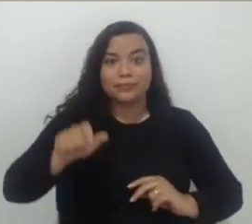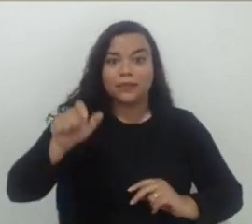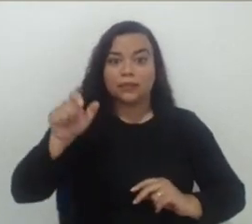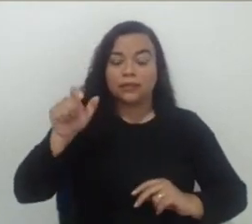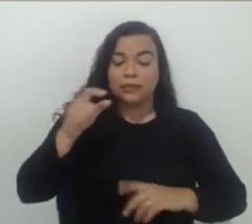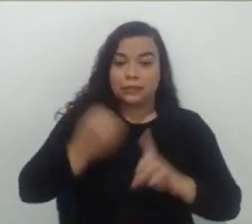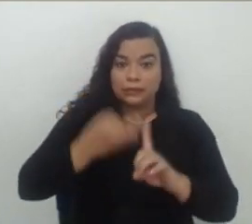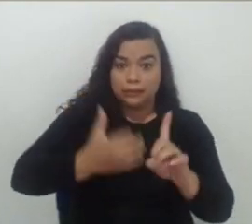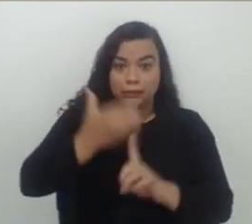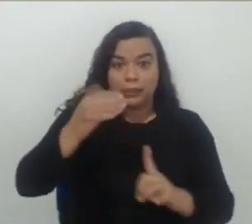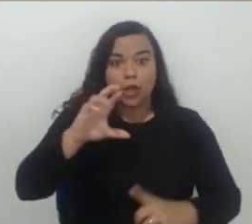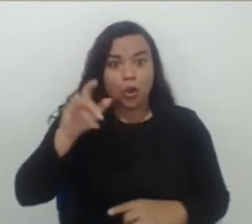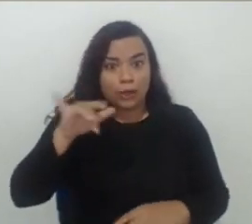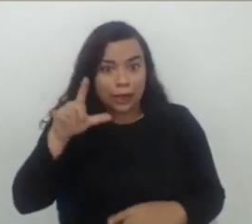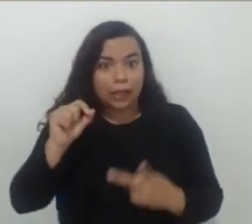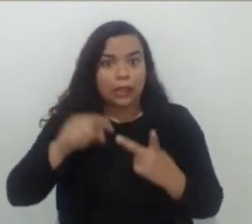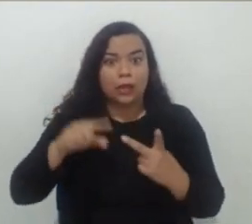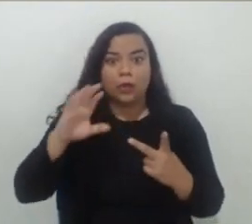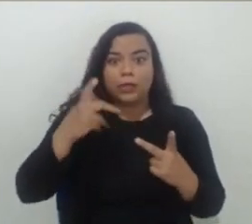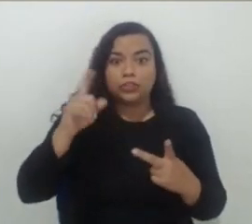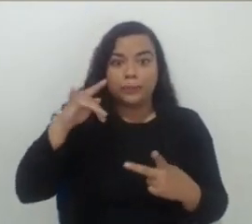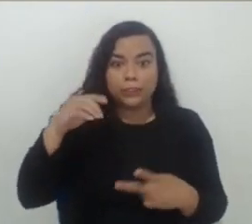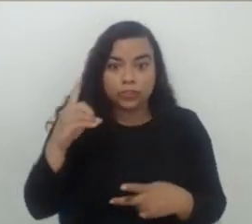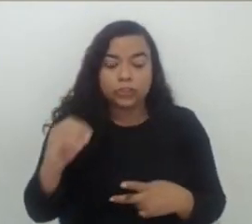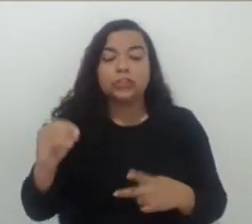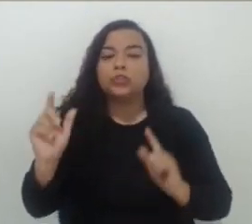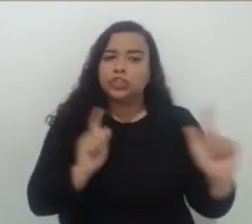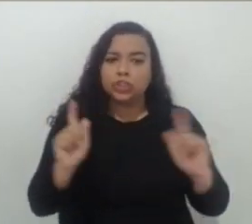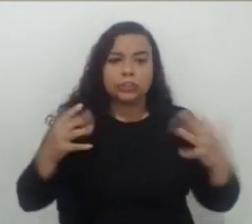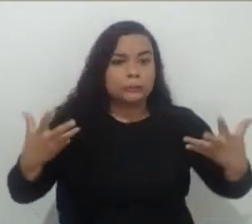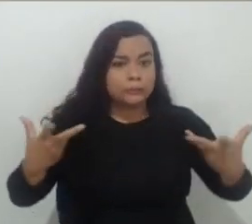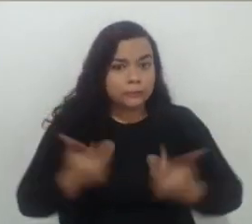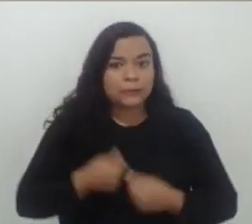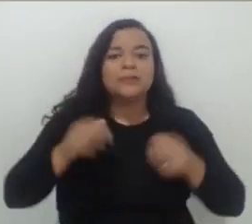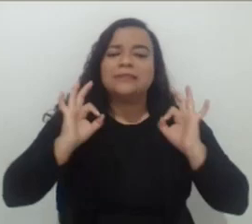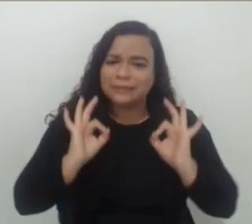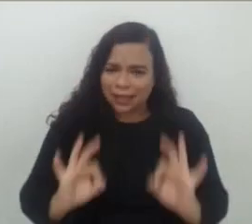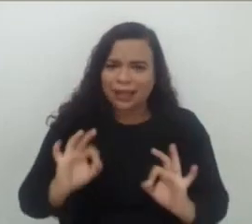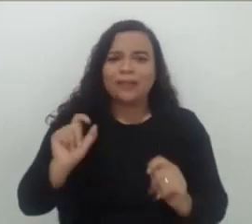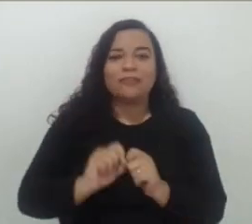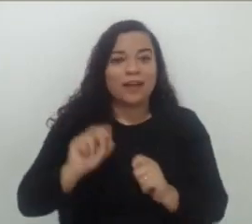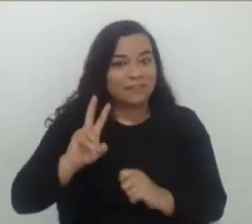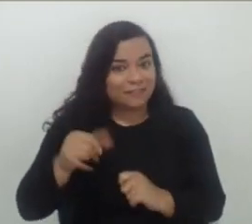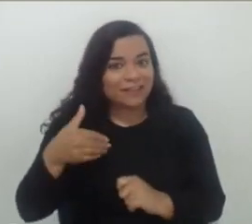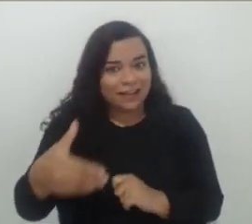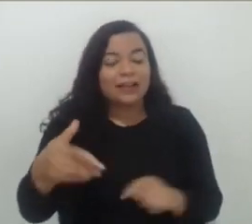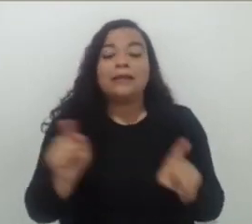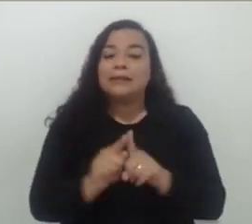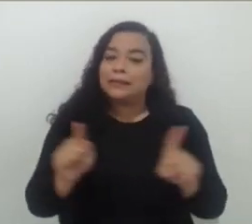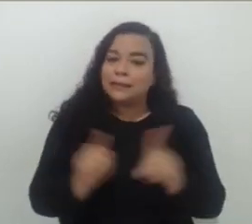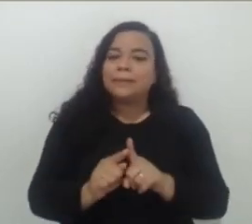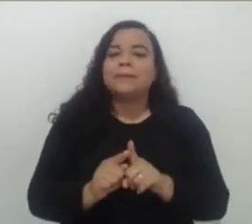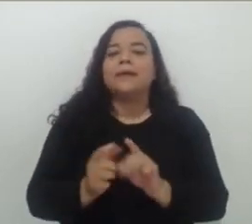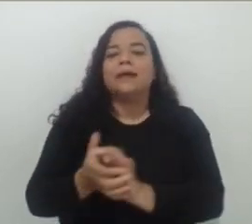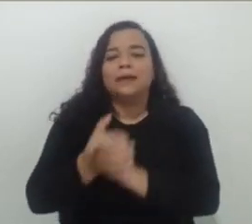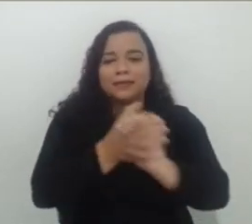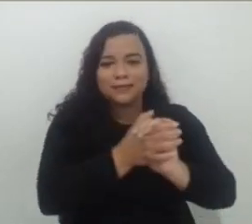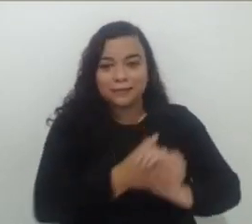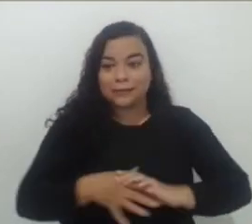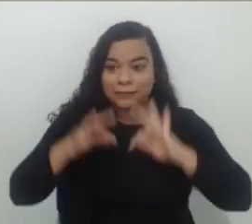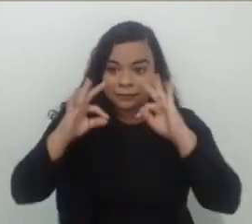uma gestão exitosa, que certamente o farão, né? E no mais, referendar todas as